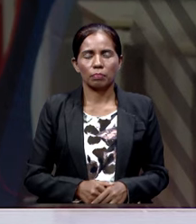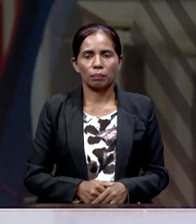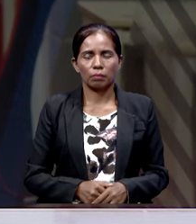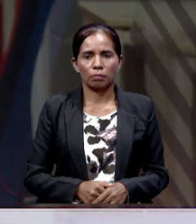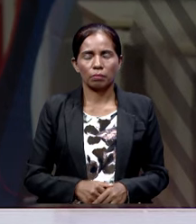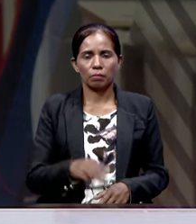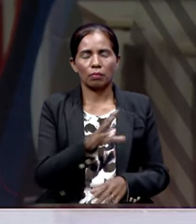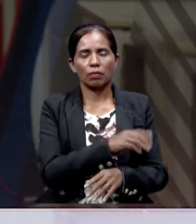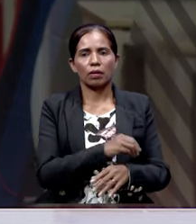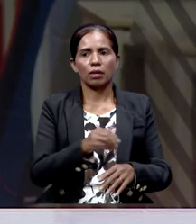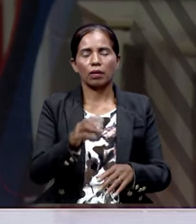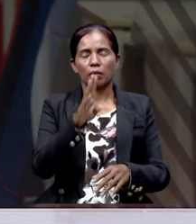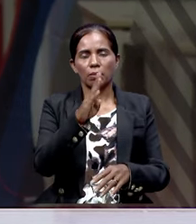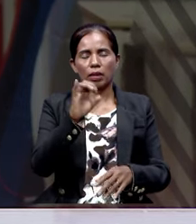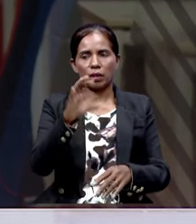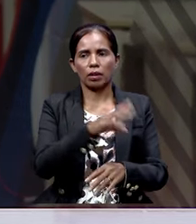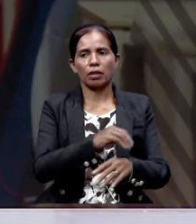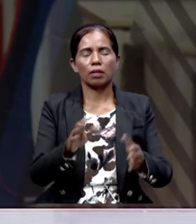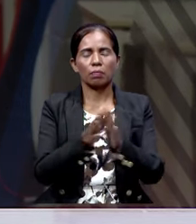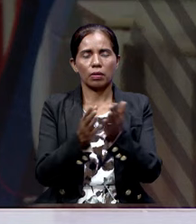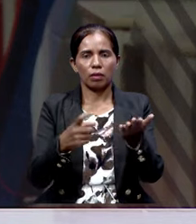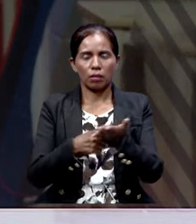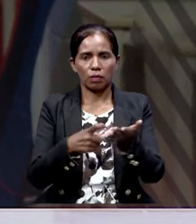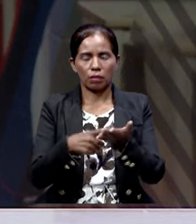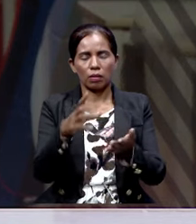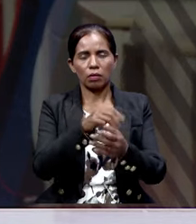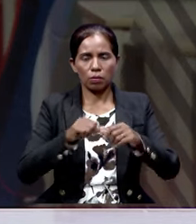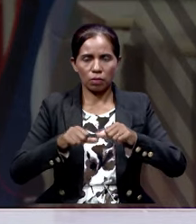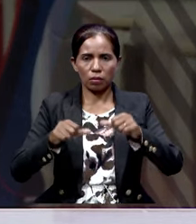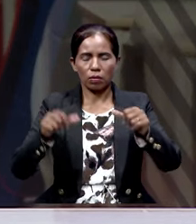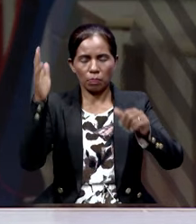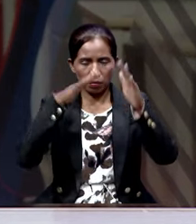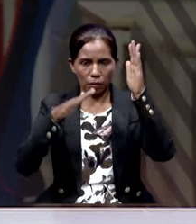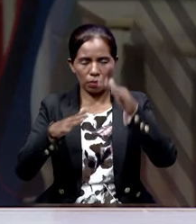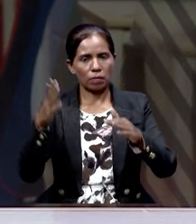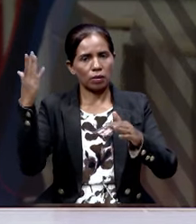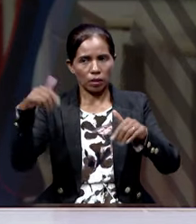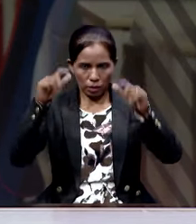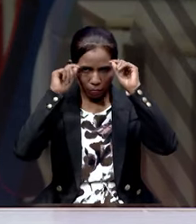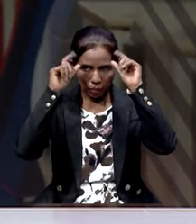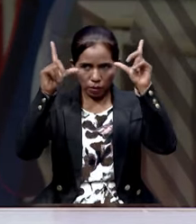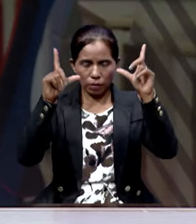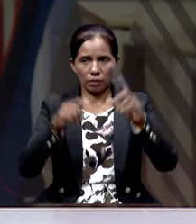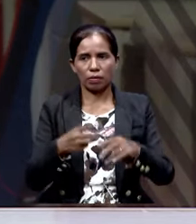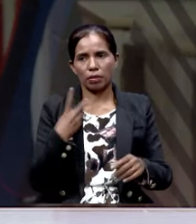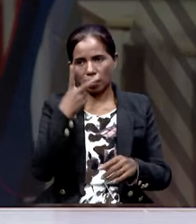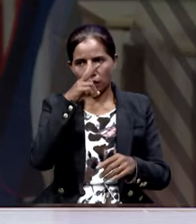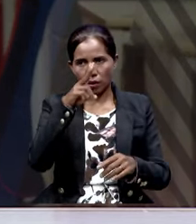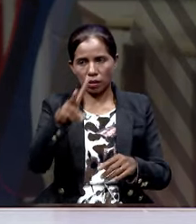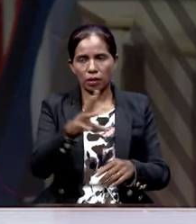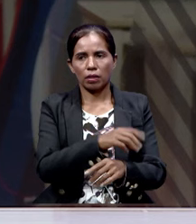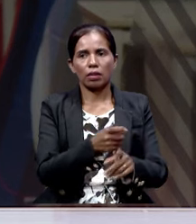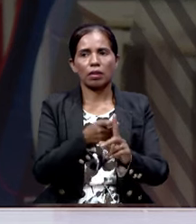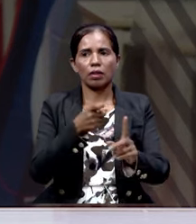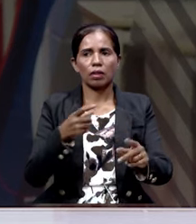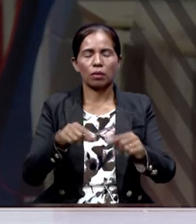Blanco Bellet identidade no caderno de passaporte continua a ser problema e Timor-Leste. Turma e acompanha a reportagem